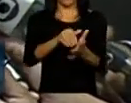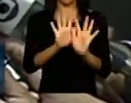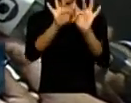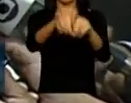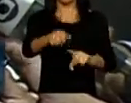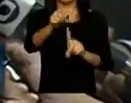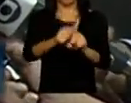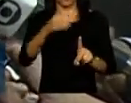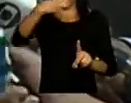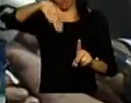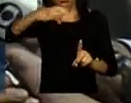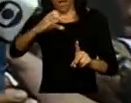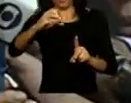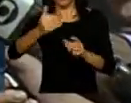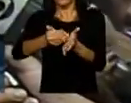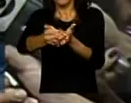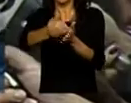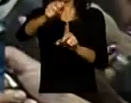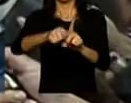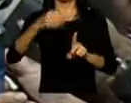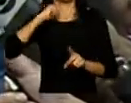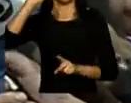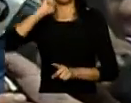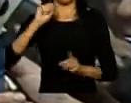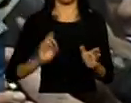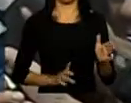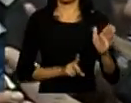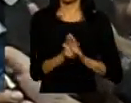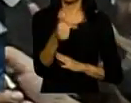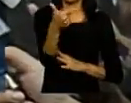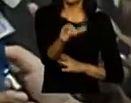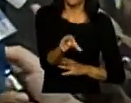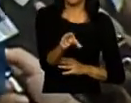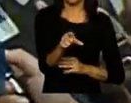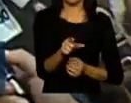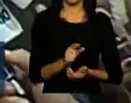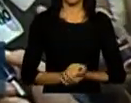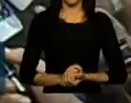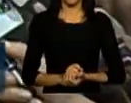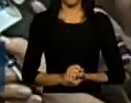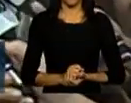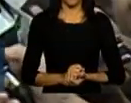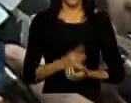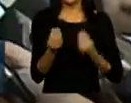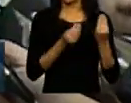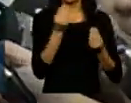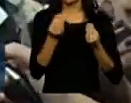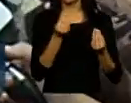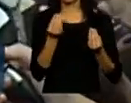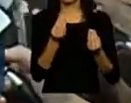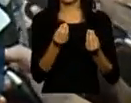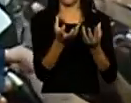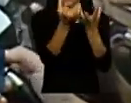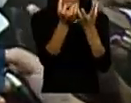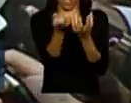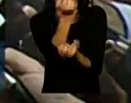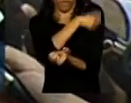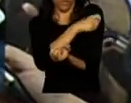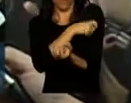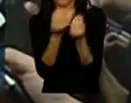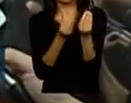Março começo de abril tecnológica da vacina HPV sobre a incorporação da vacina